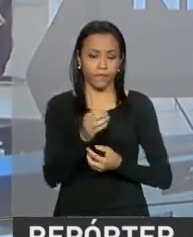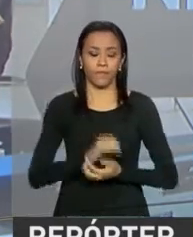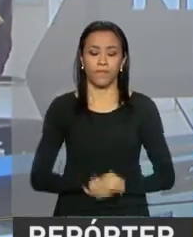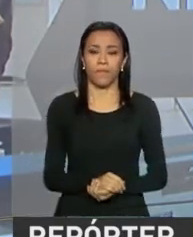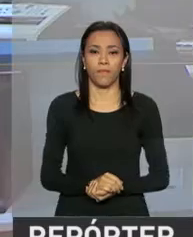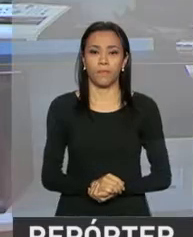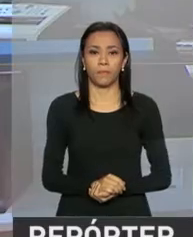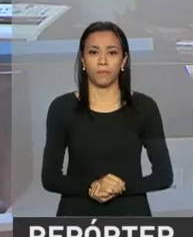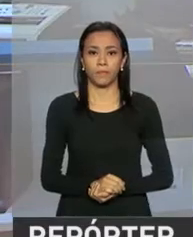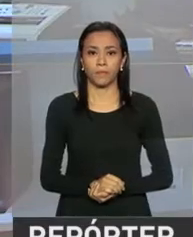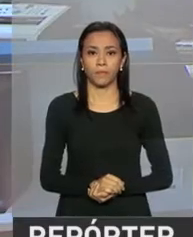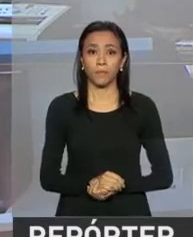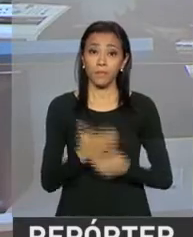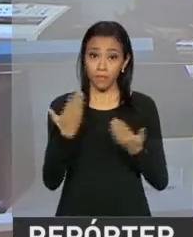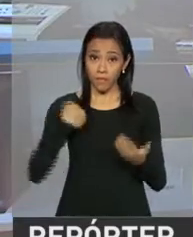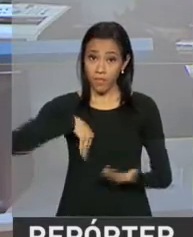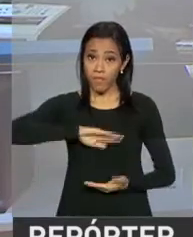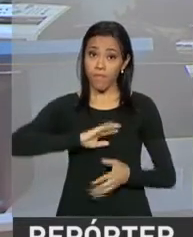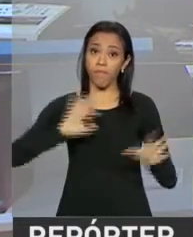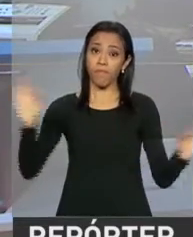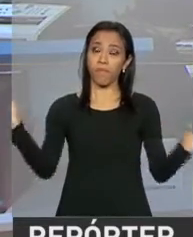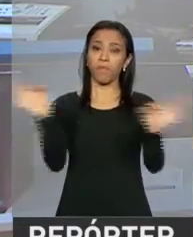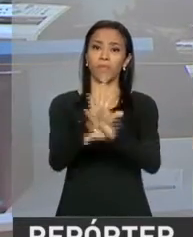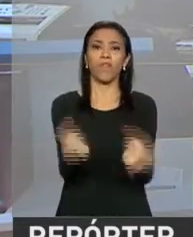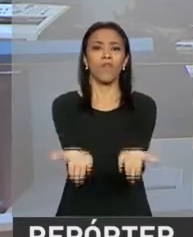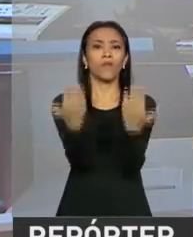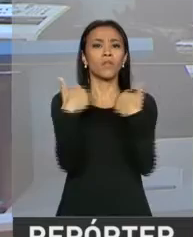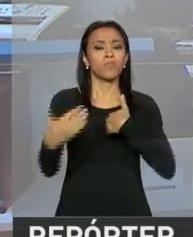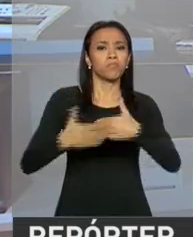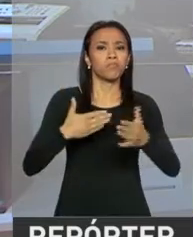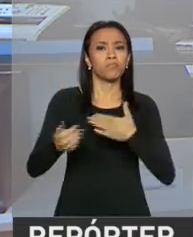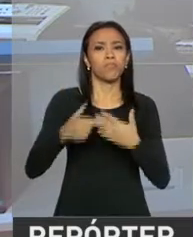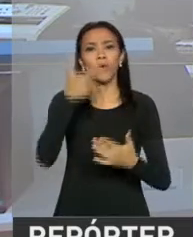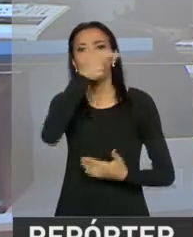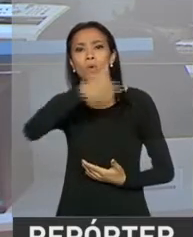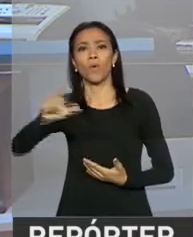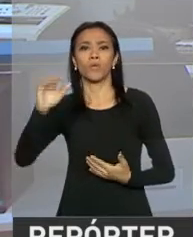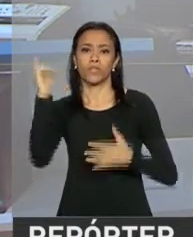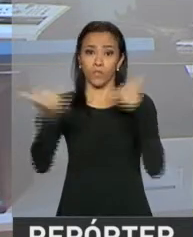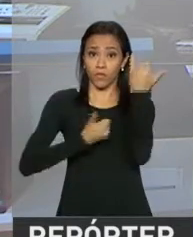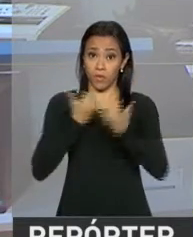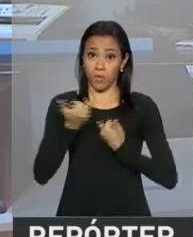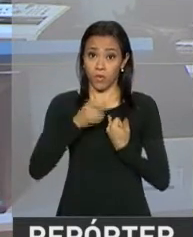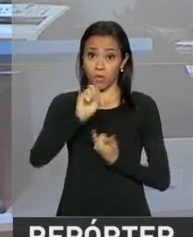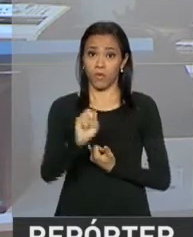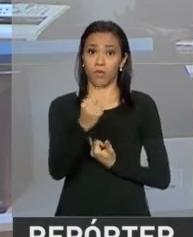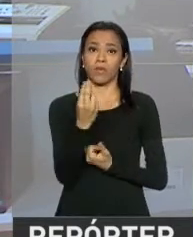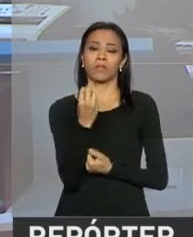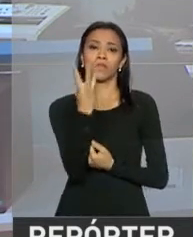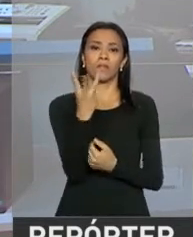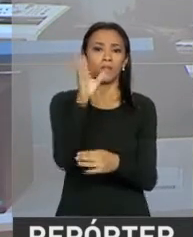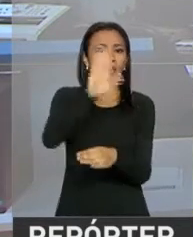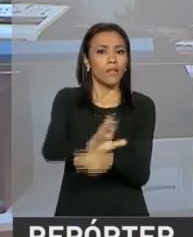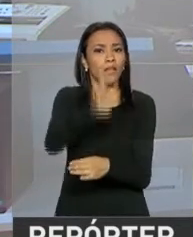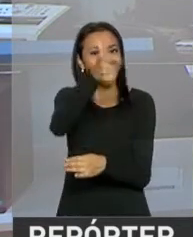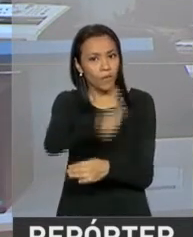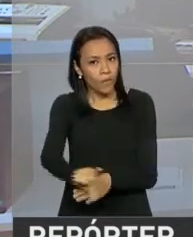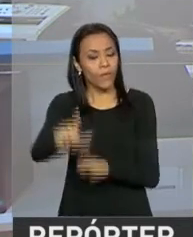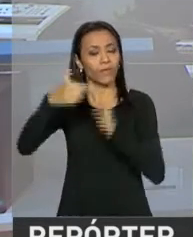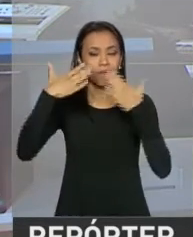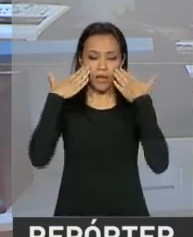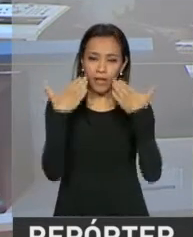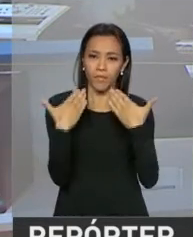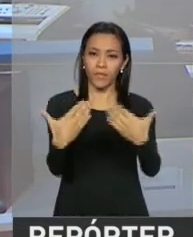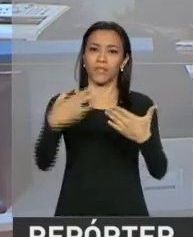educação nós ficamos por aqui voltamos a qualquer momento com outras informações ou às três da tarde na próxima edição do